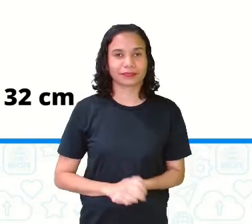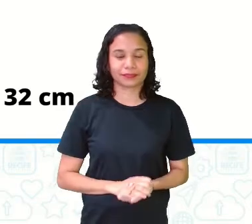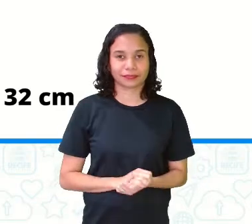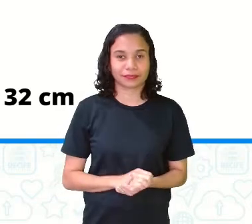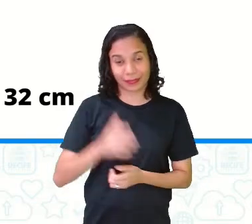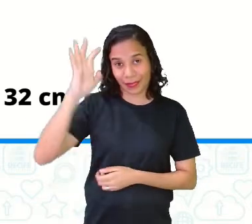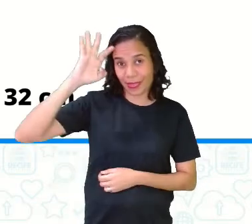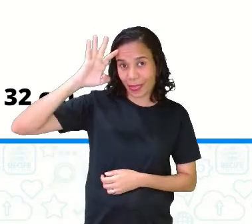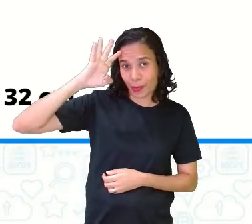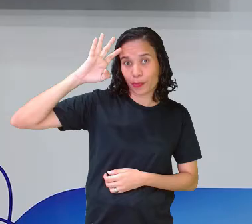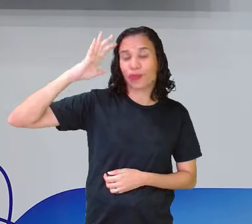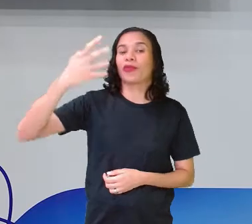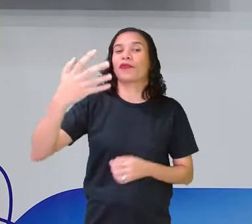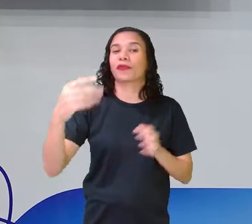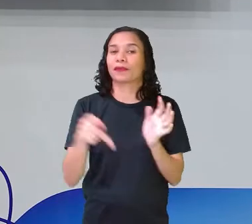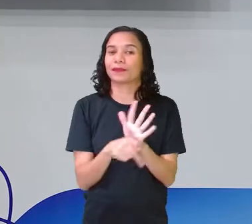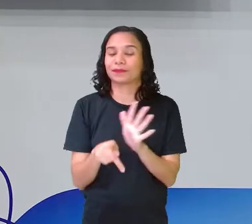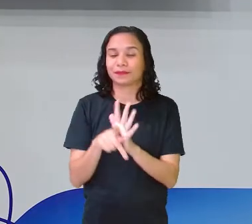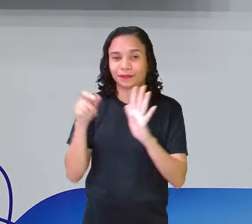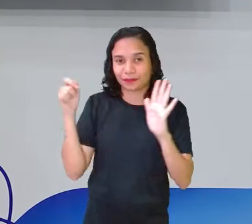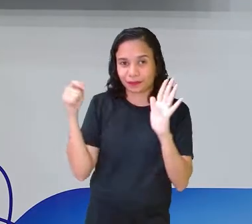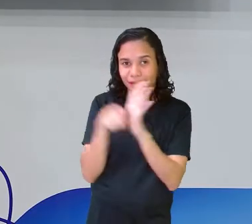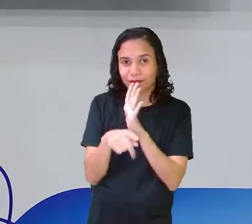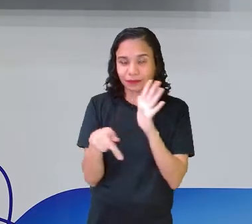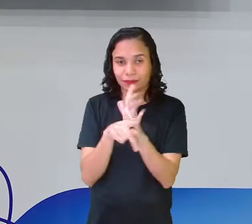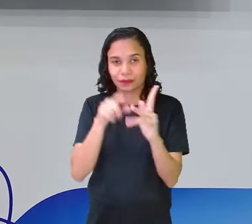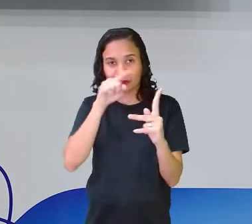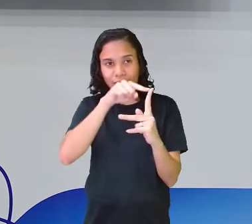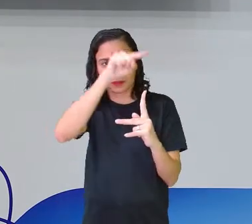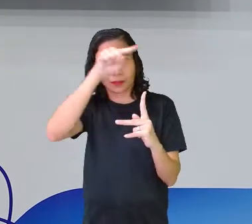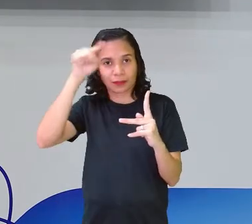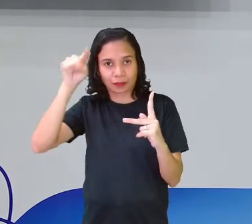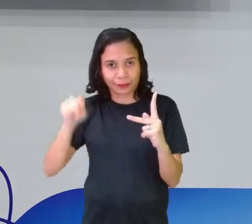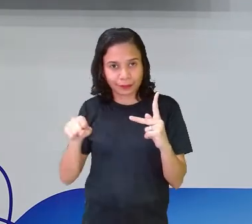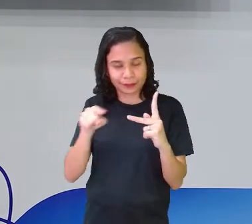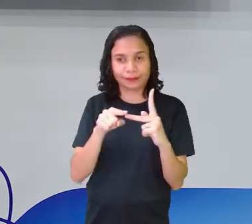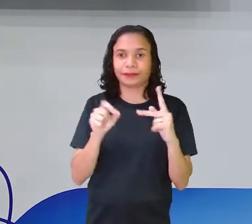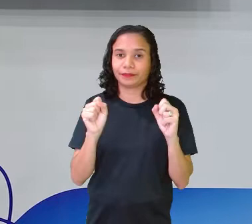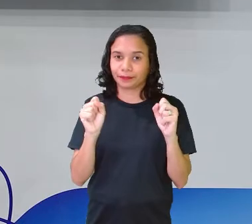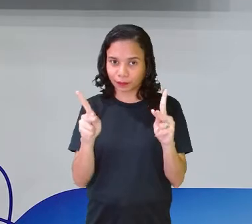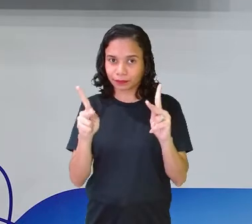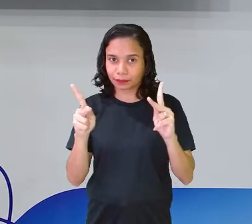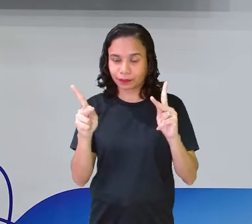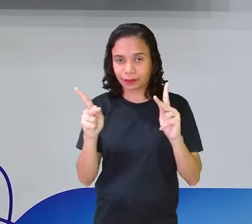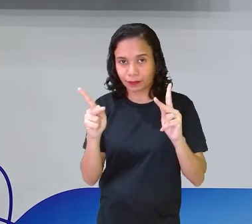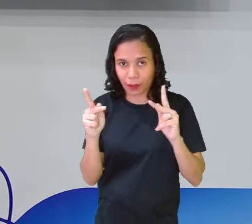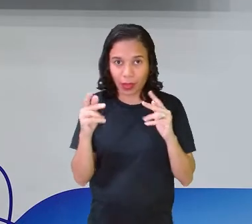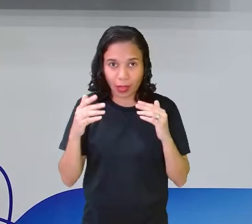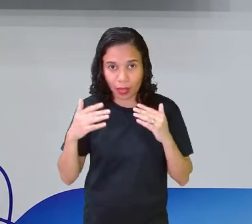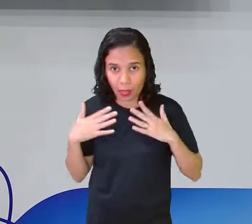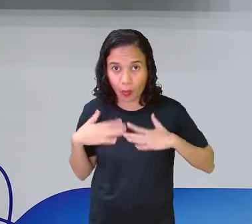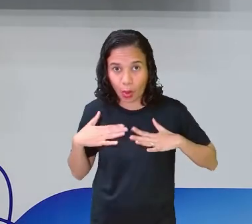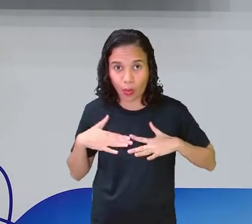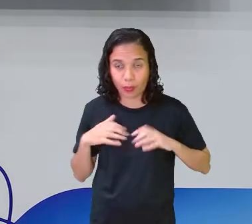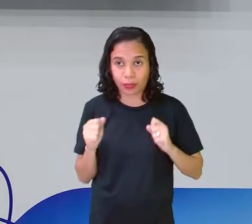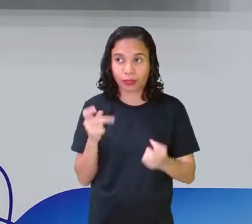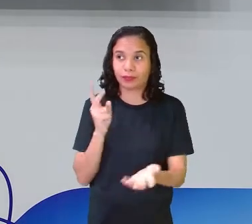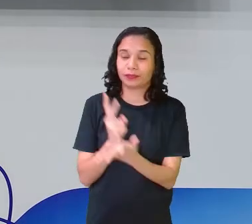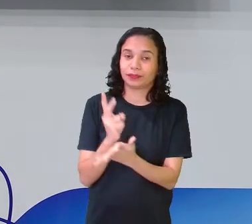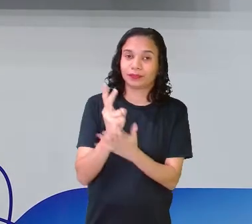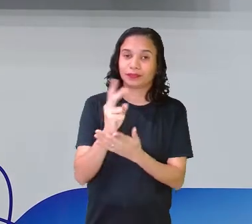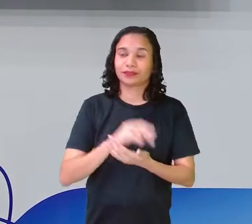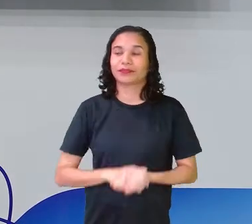está resolvida essa questão do perímetro. Tranquilinho até aí? Vamos